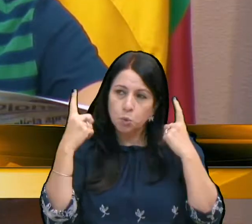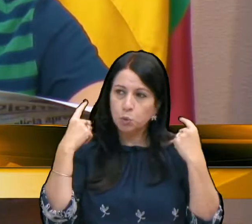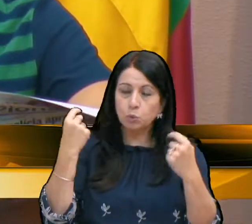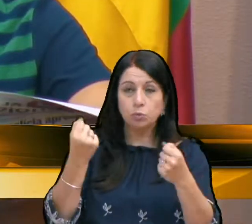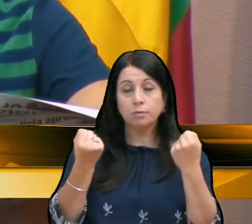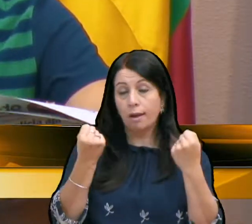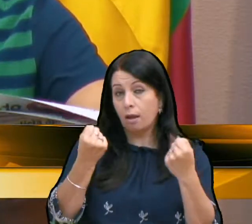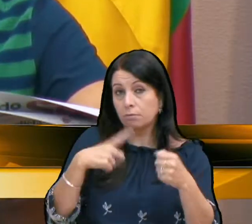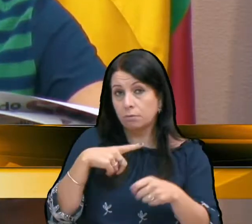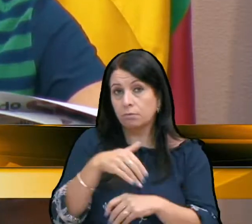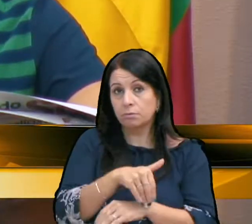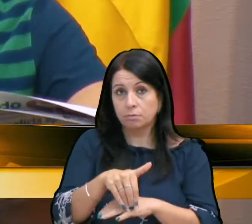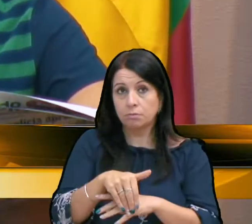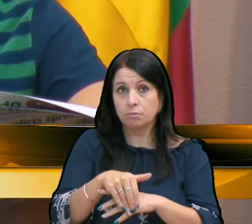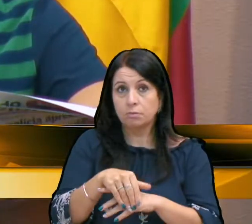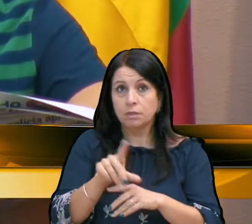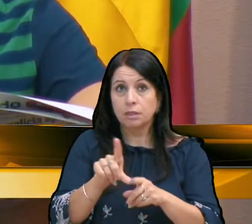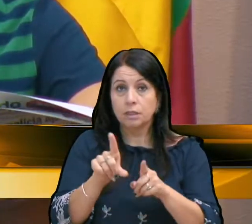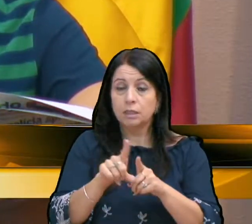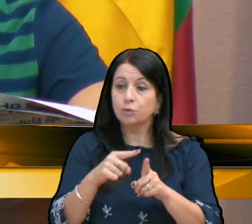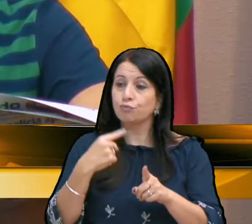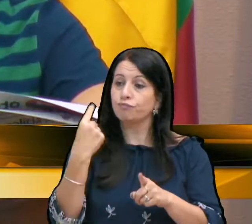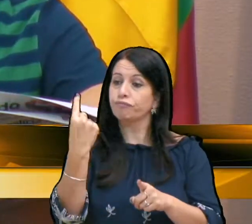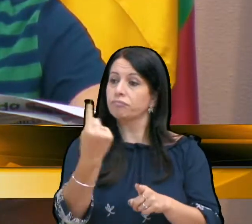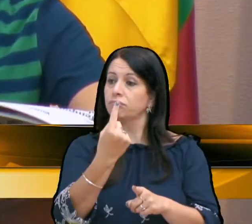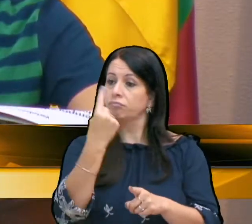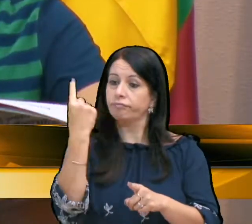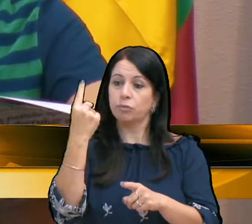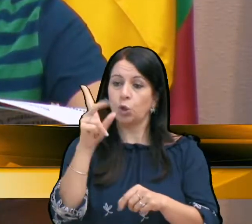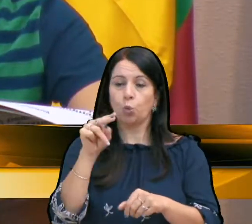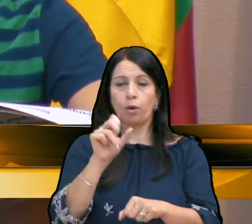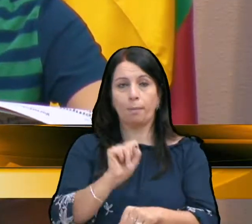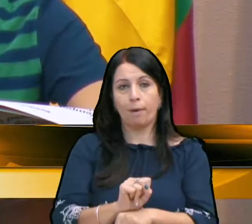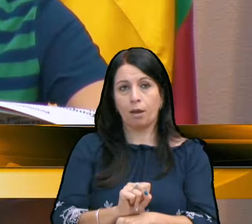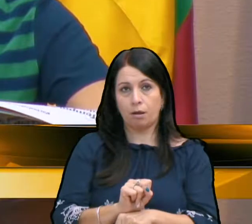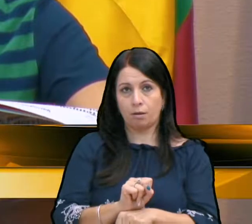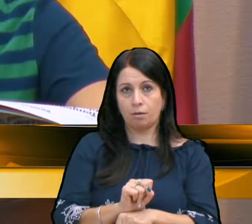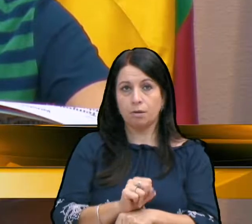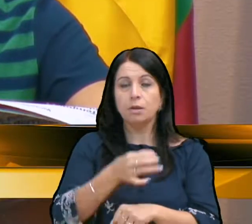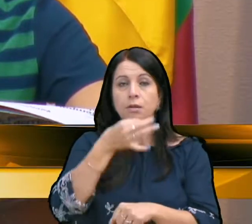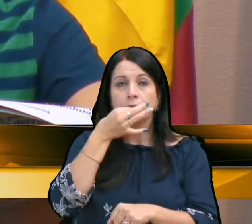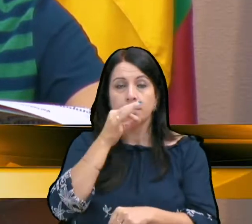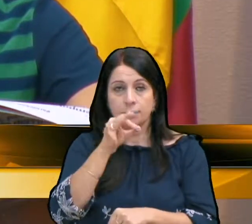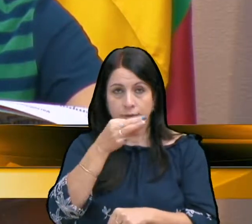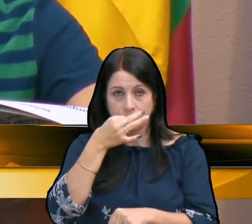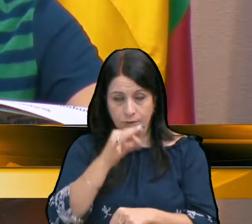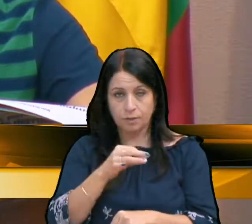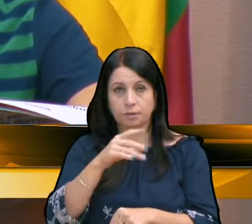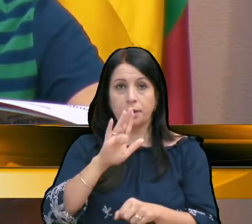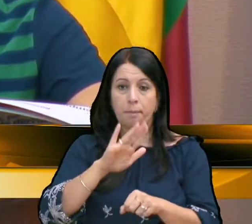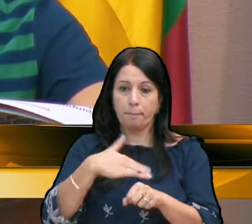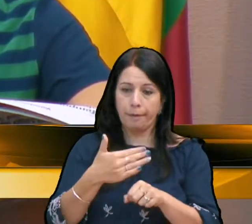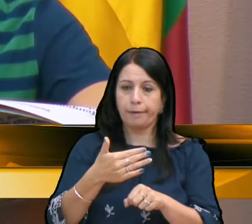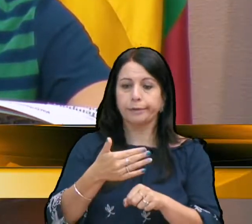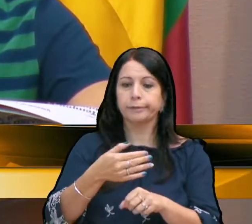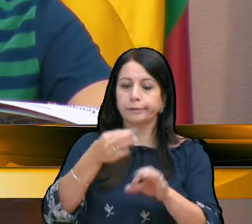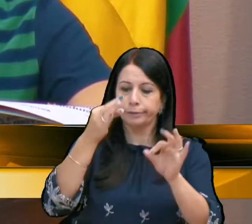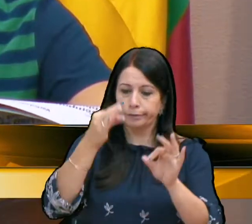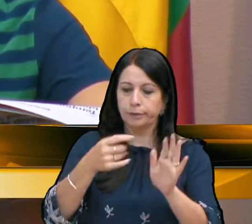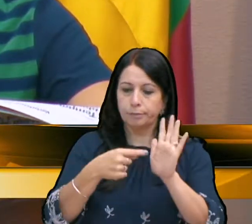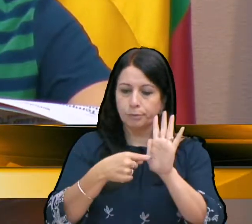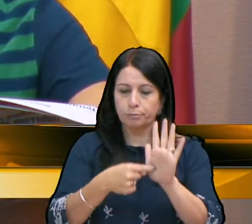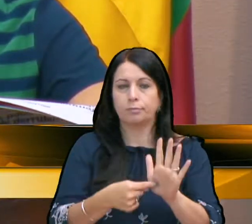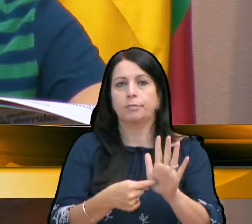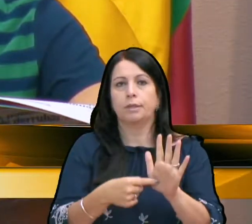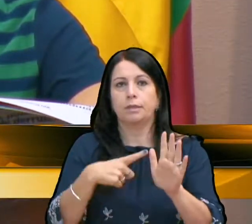ruas. Esses reinam soberanos e nunca param. Caxias do Sul está mais do que provado,